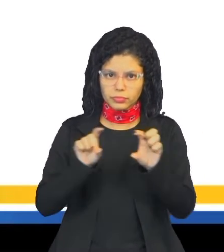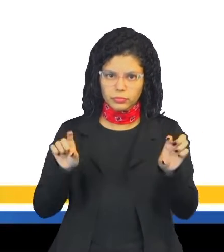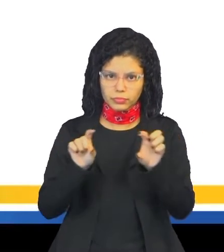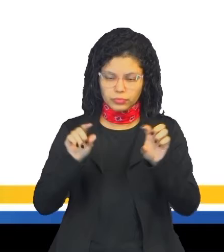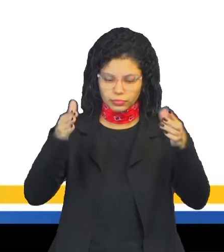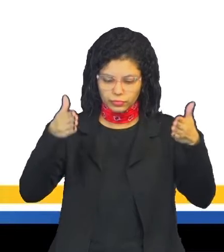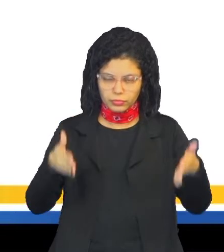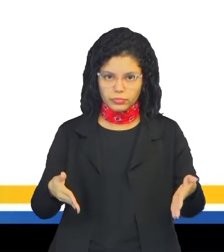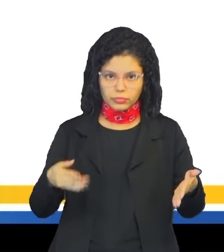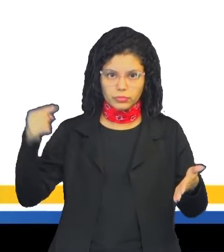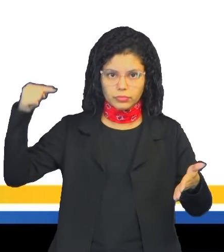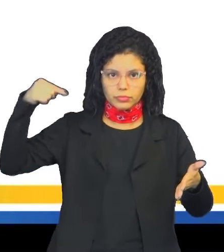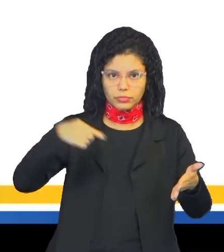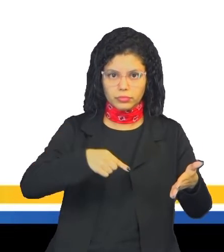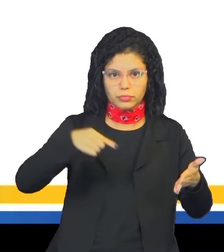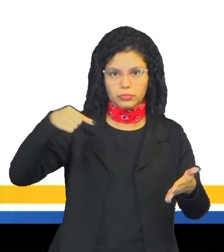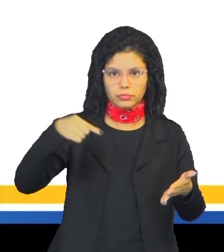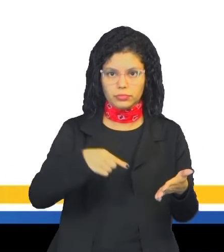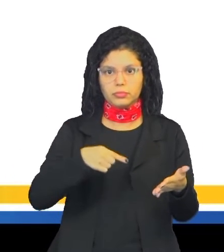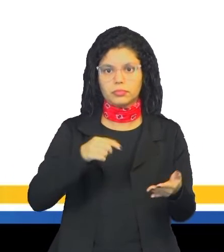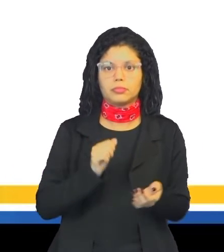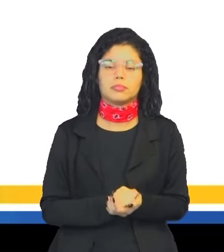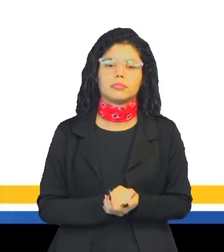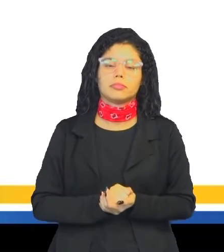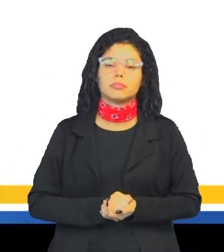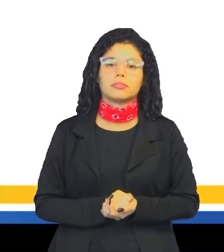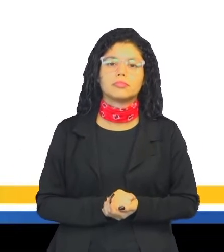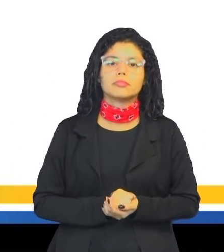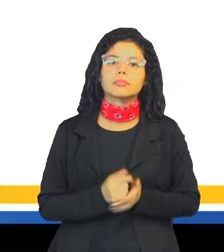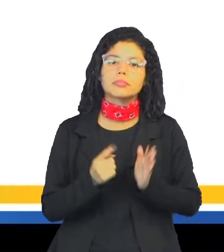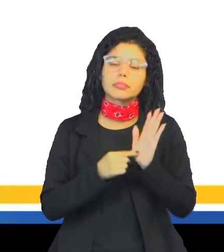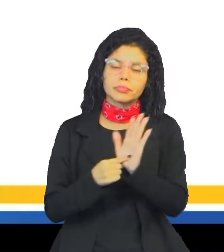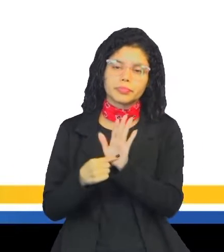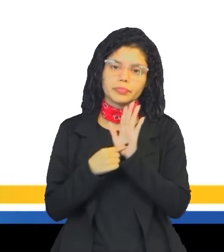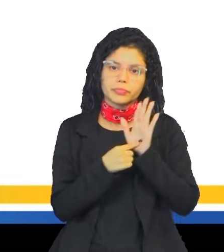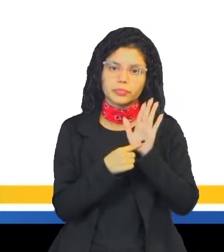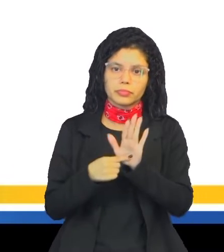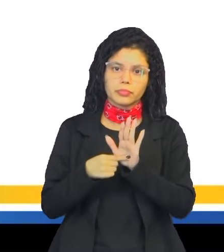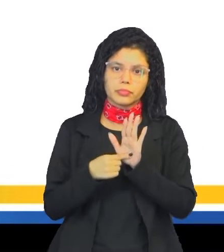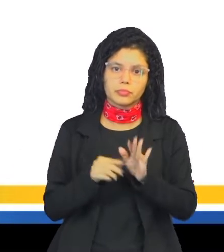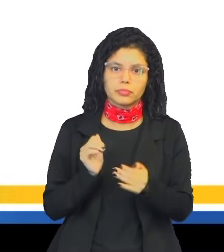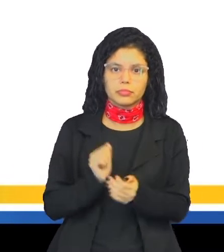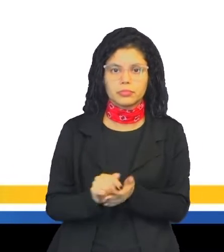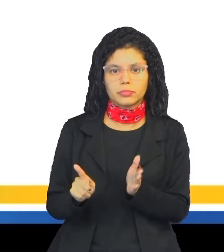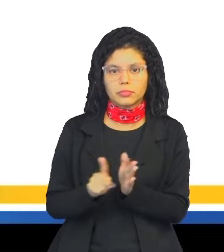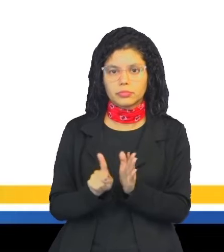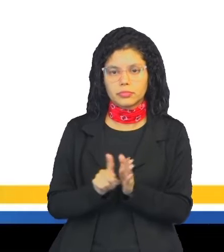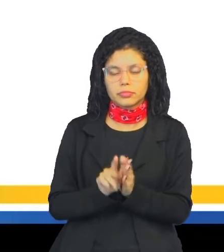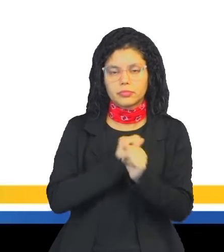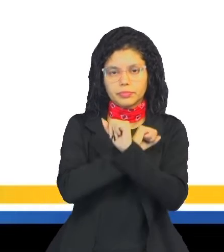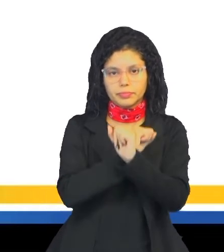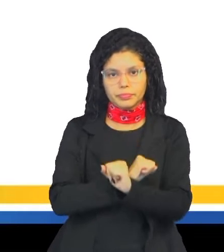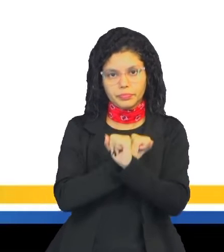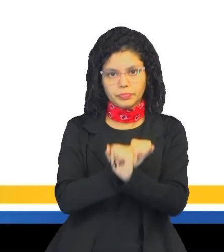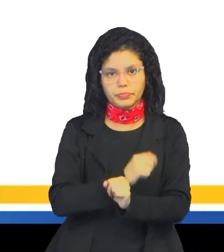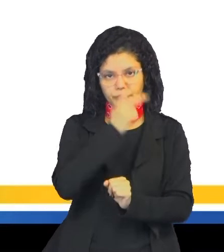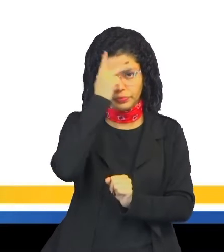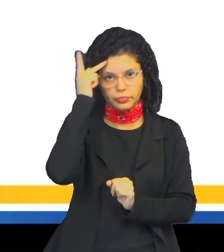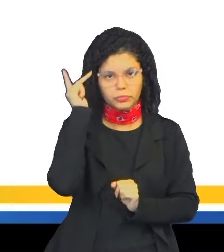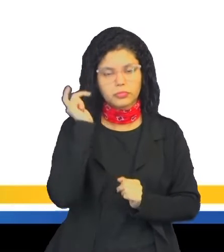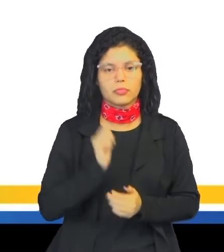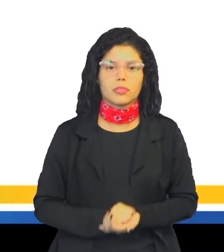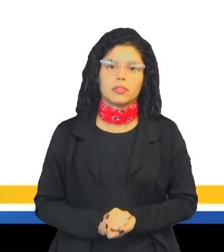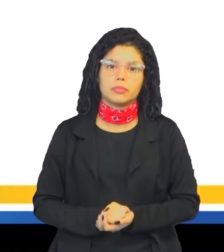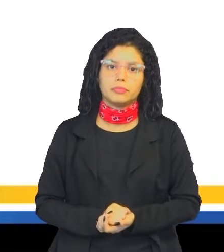onde a seta aqui do lado direito aponta, é o lugar reservado às pessoas